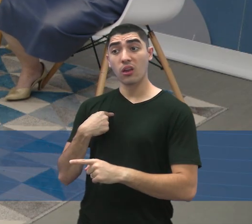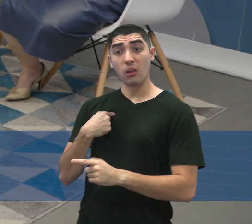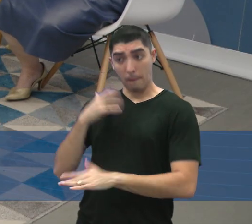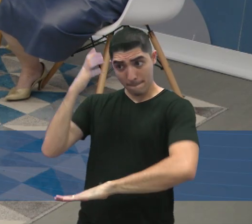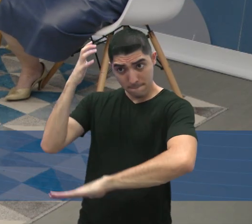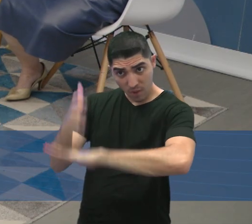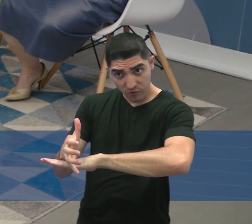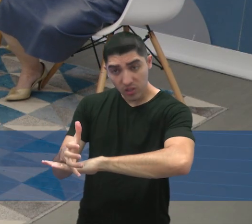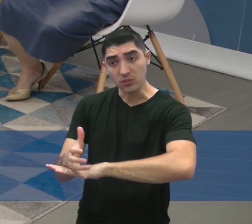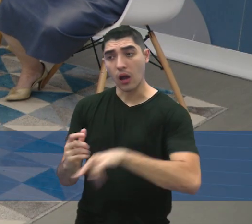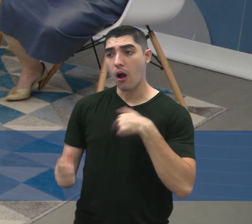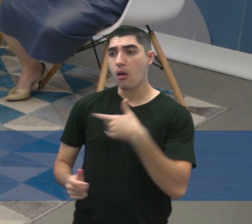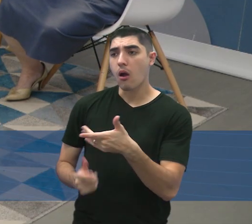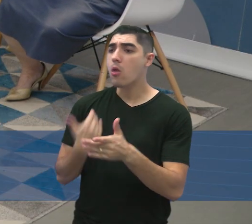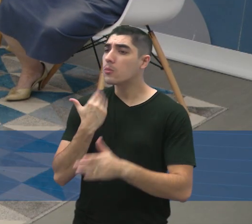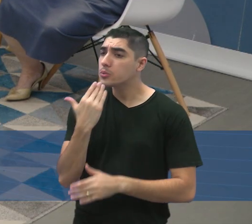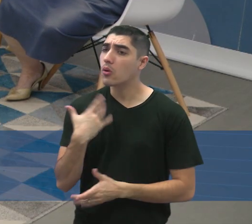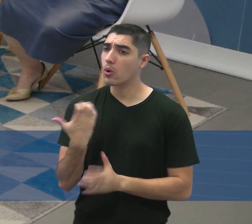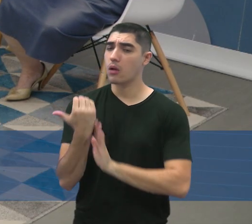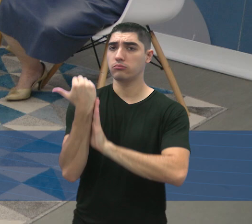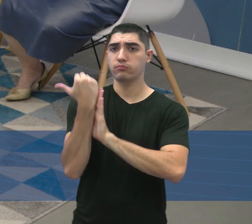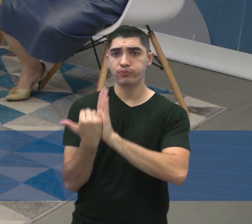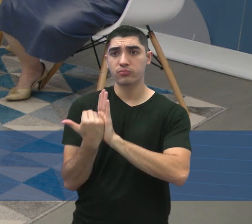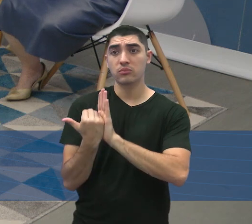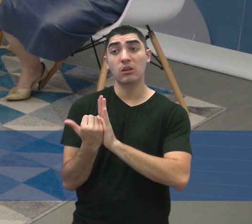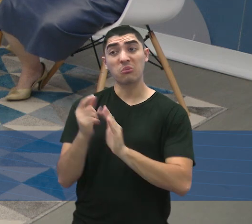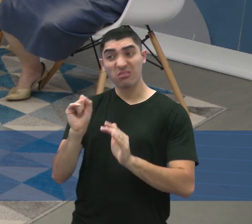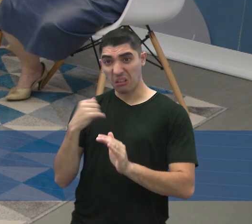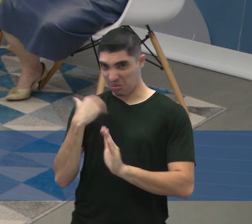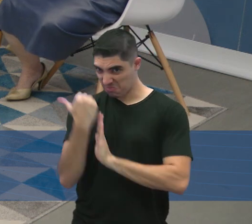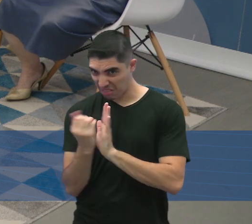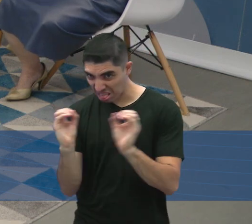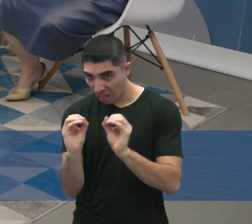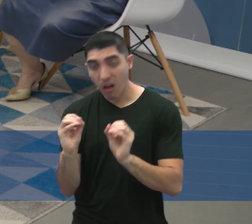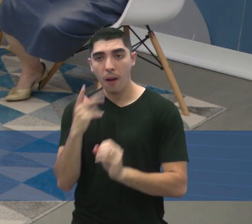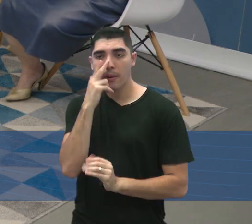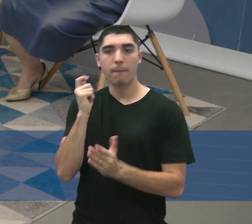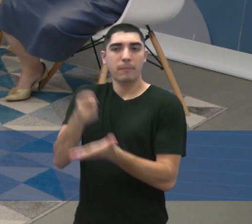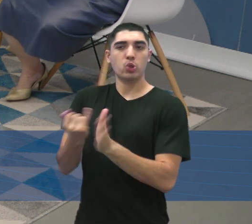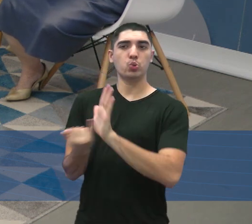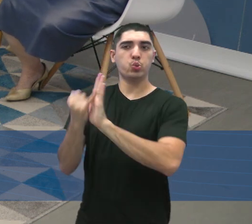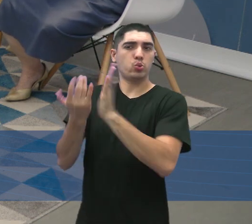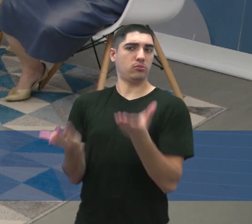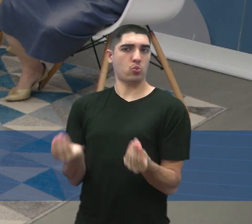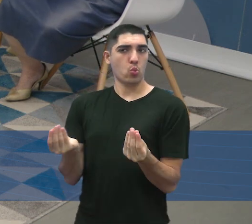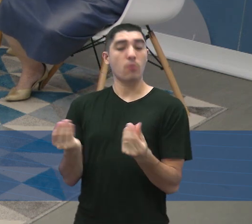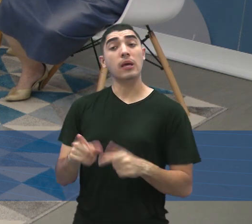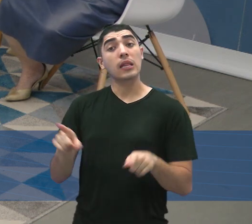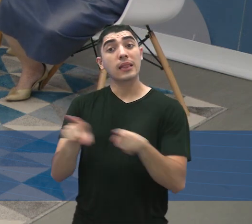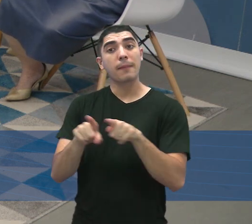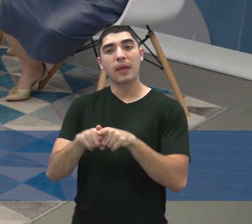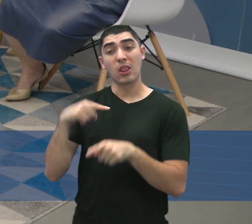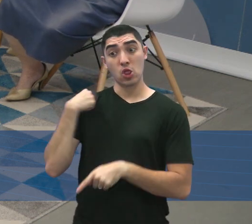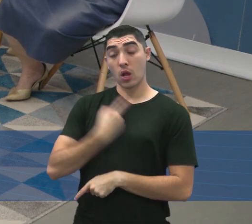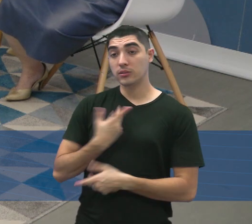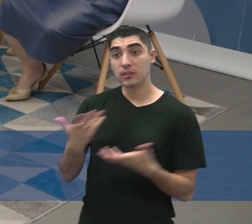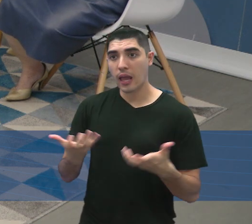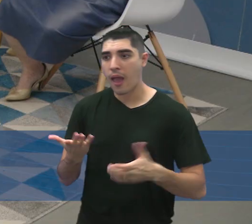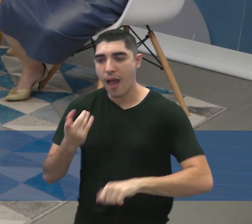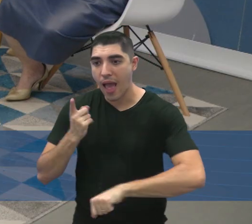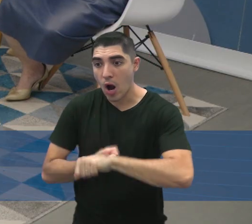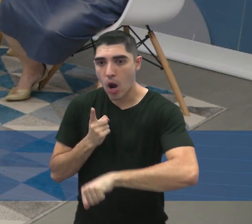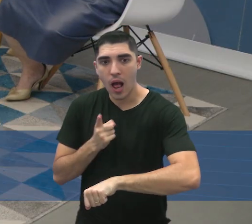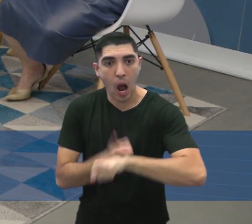não deveria pagar por ele. E é fugir dos impulsos, né, professor? Esse impulso de querer e quero agora. Às vezes a gente quer, mas